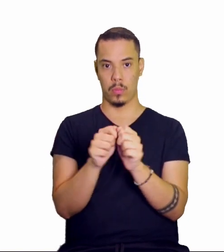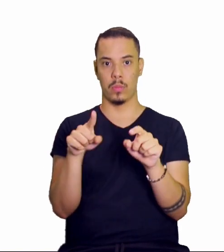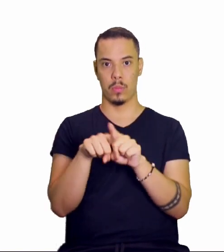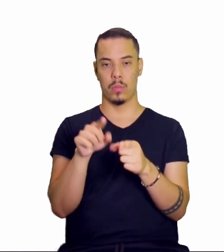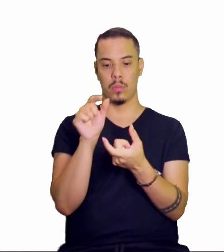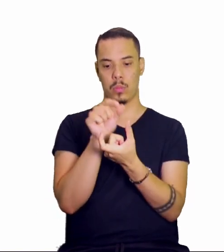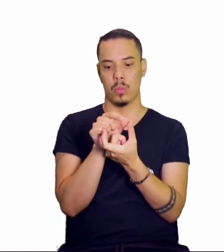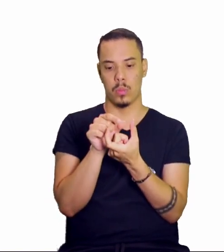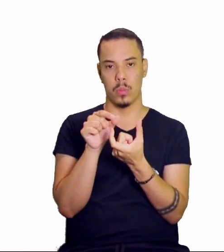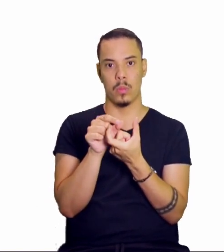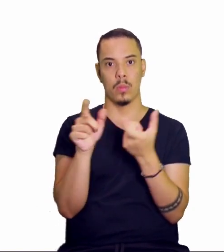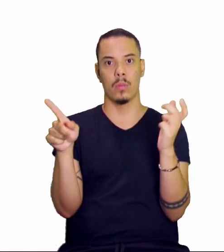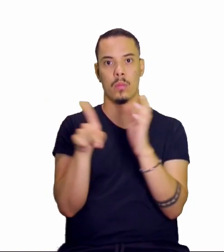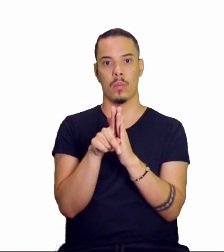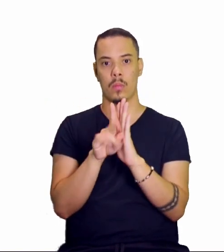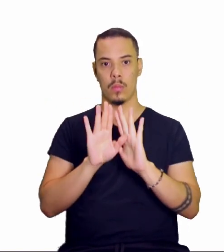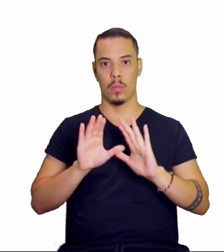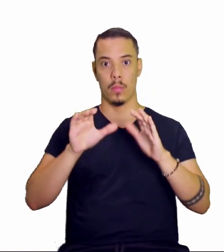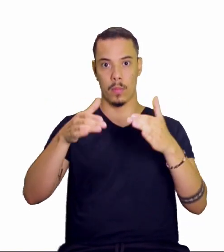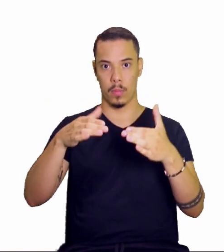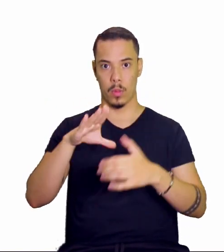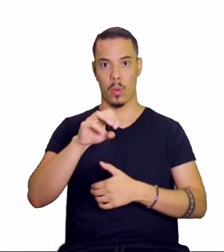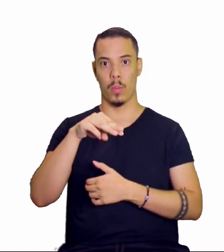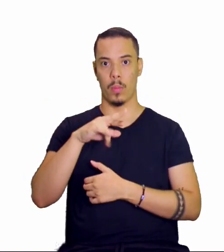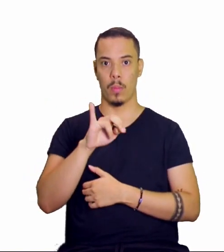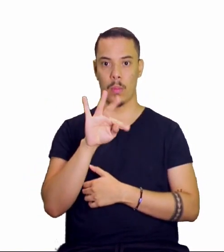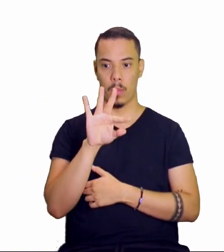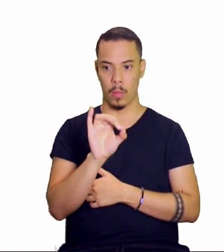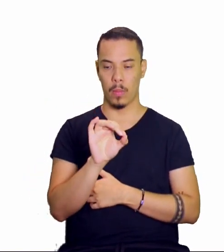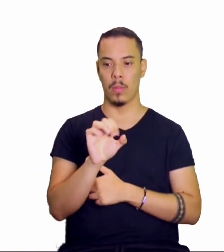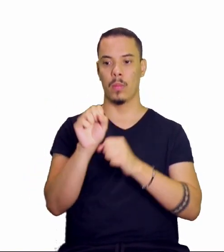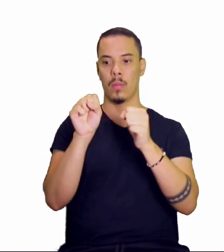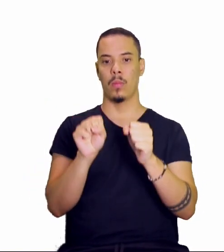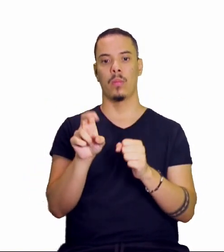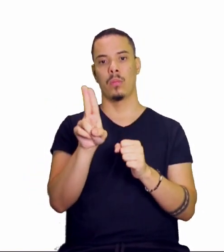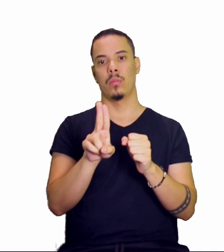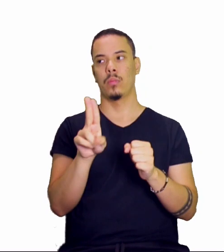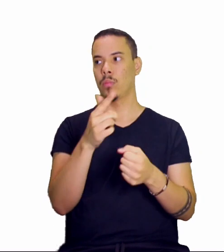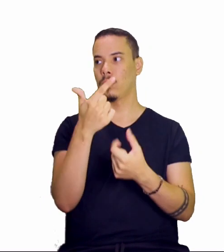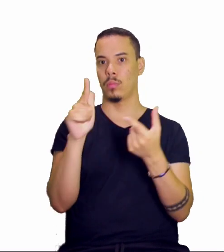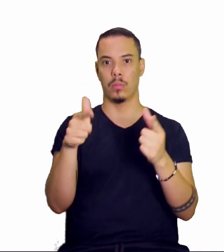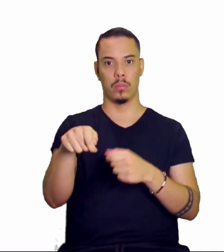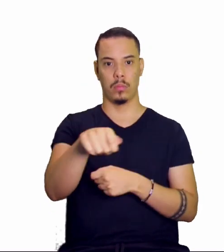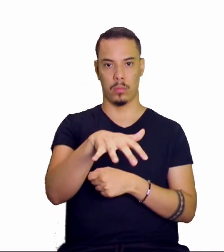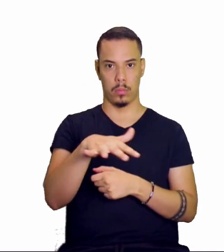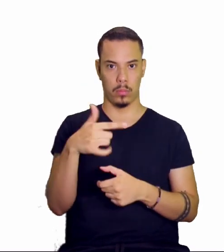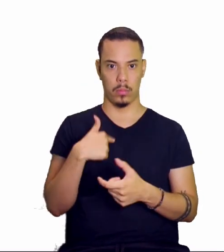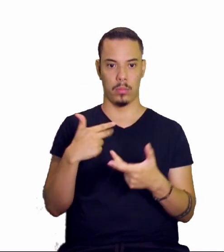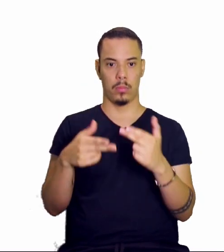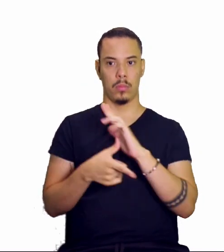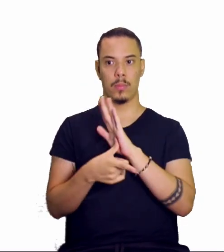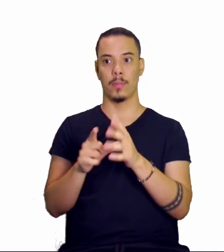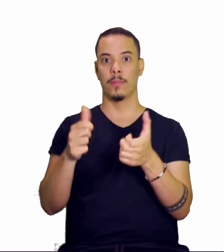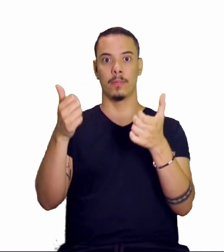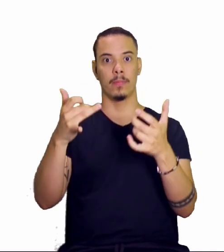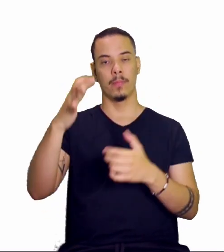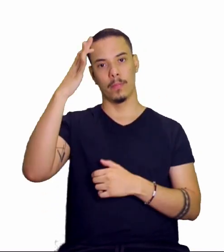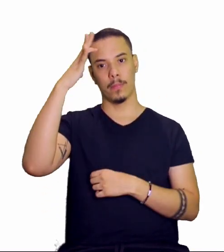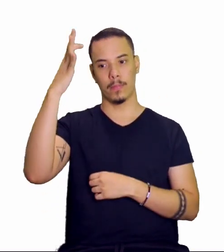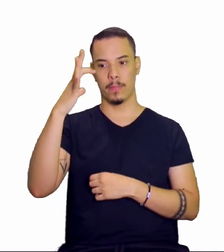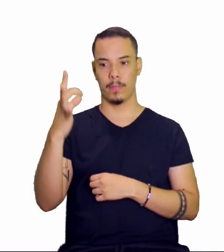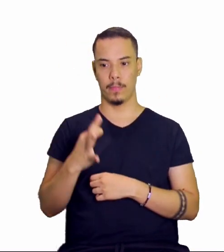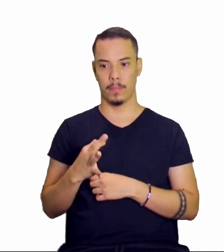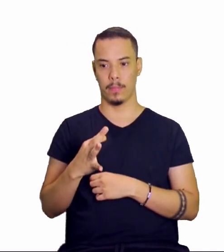unidade média de comprimento. Você pode usar outras em situações diferentes, como nós falamos aqui. Para melhor entendimento,